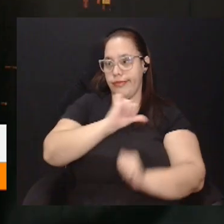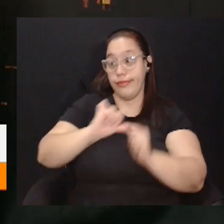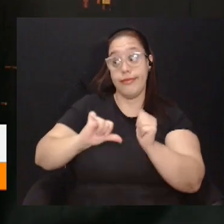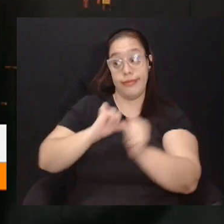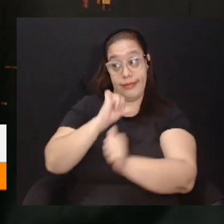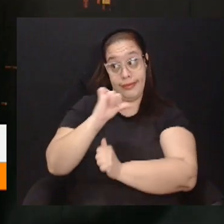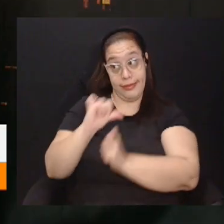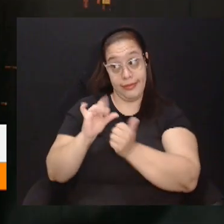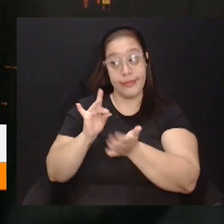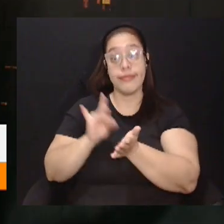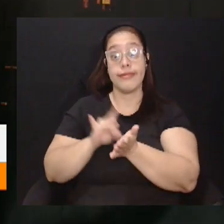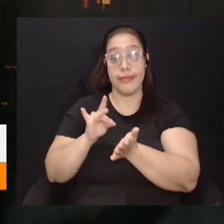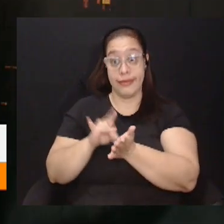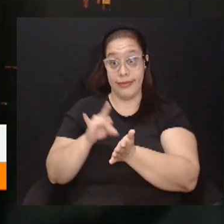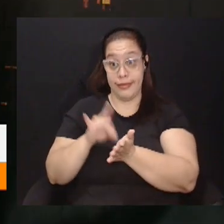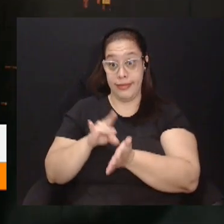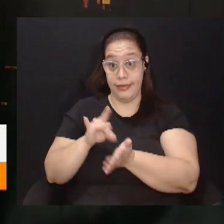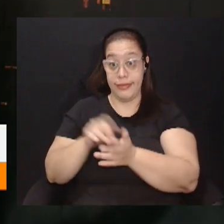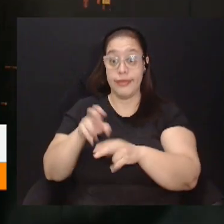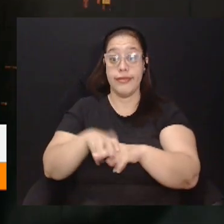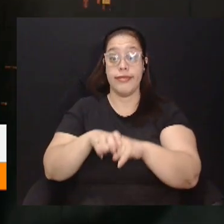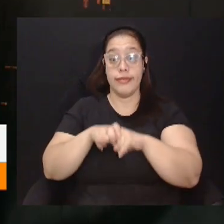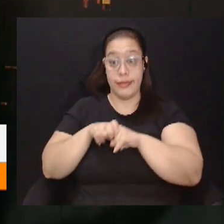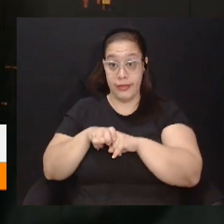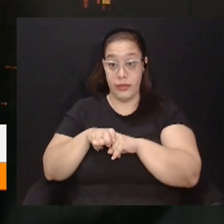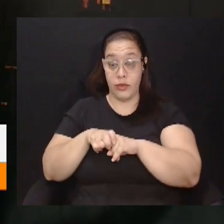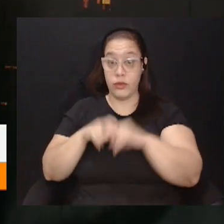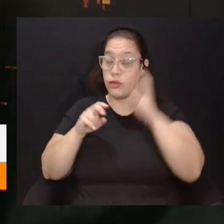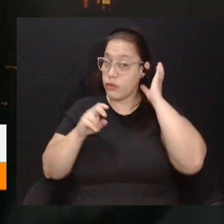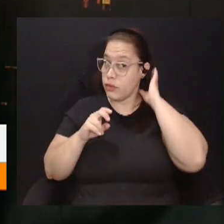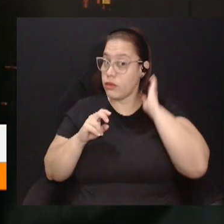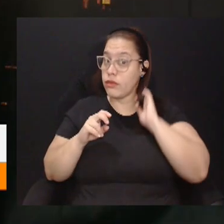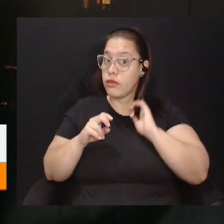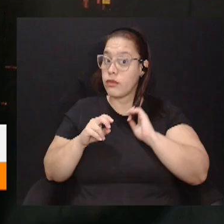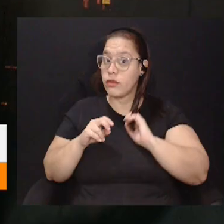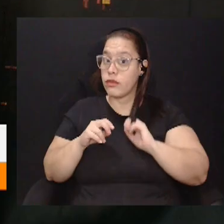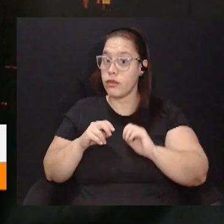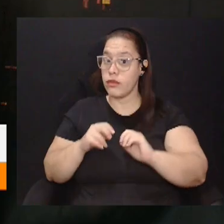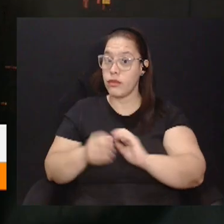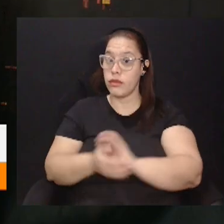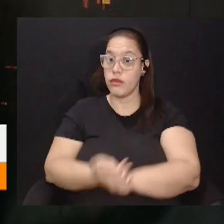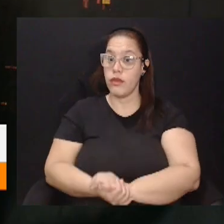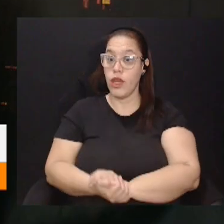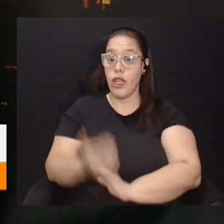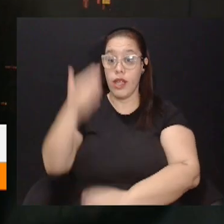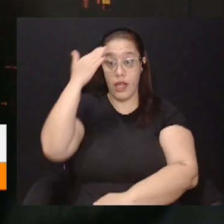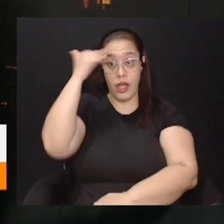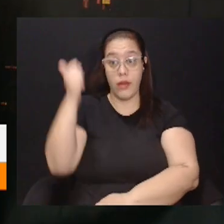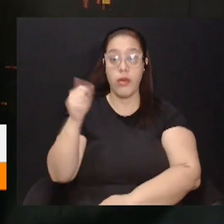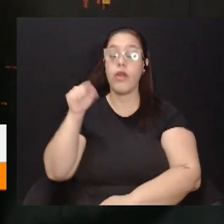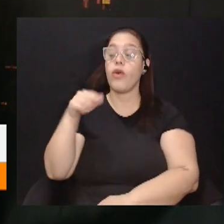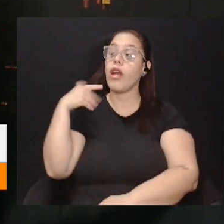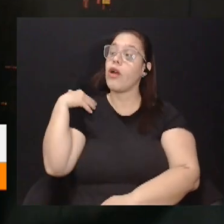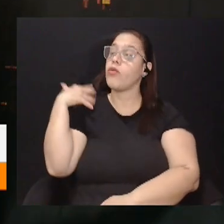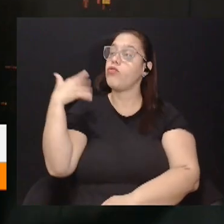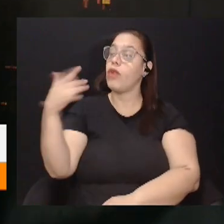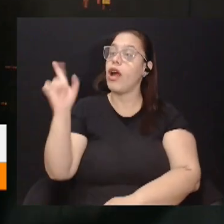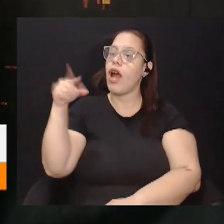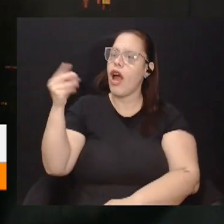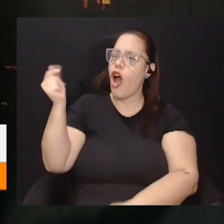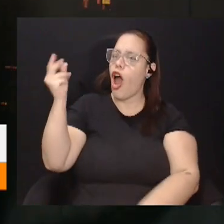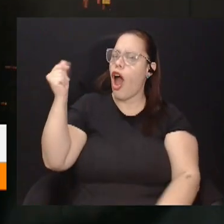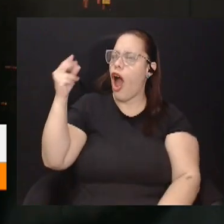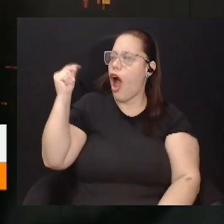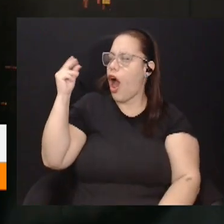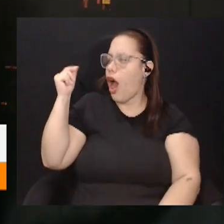Então, por isso os ovos de Páscoa aí, que interessante a gente saber que essa tradição é milenar, né, é algo